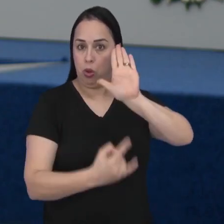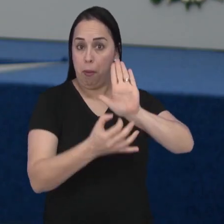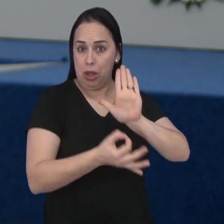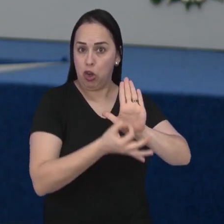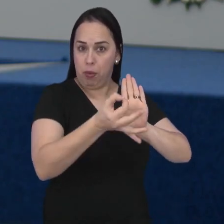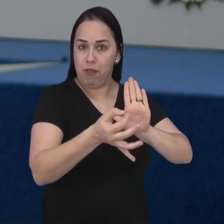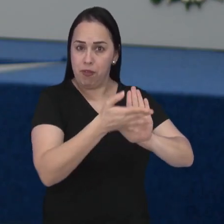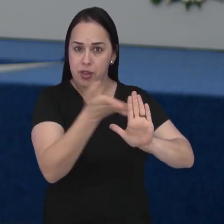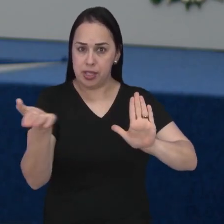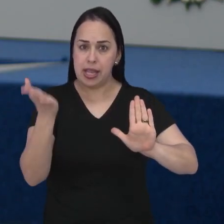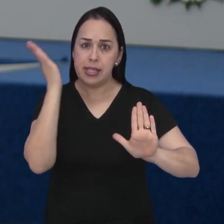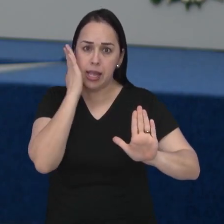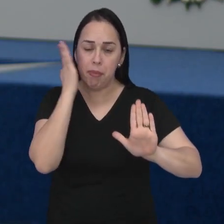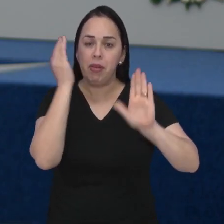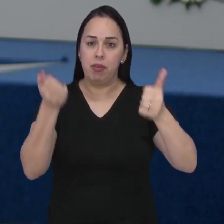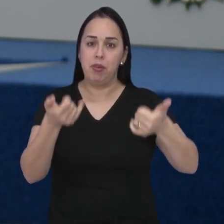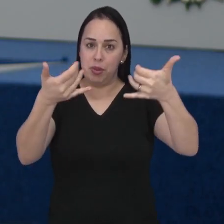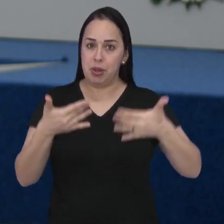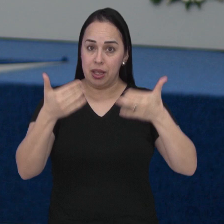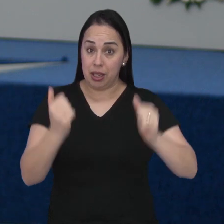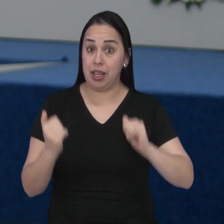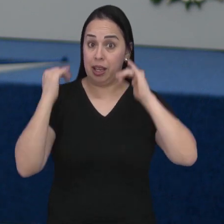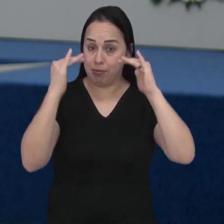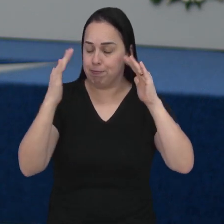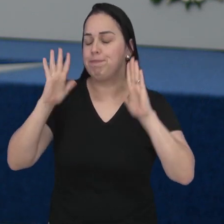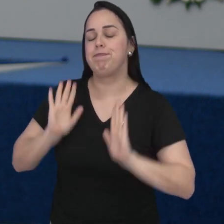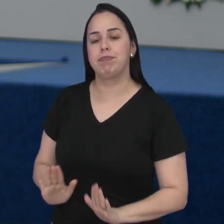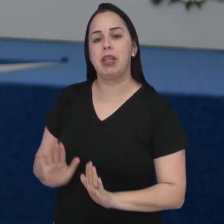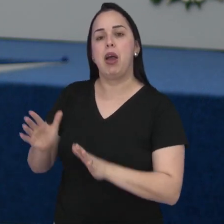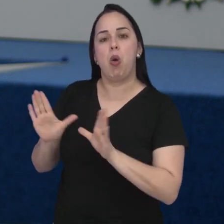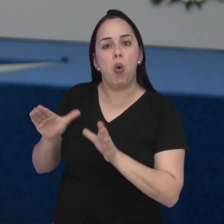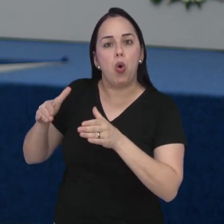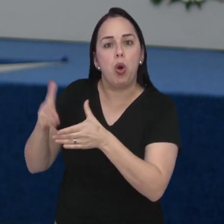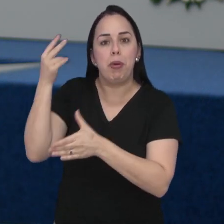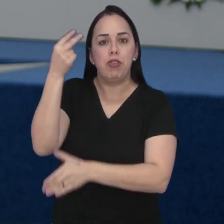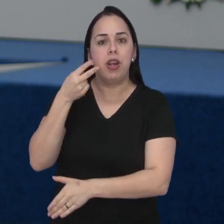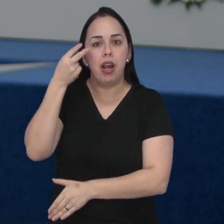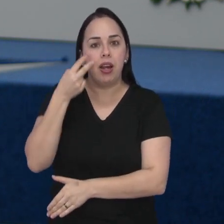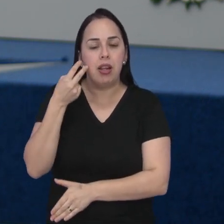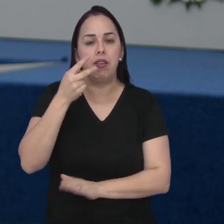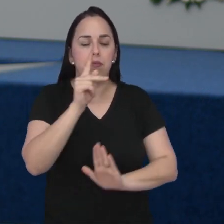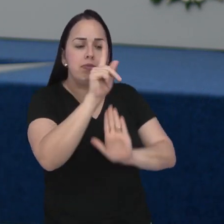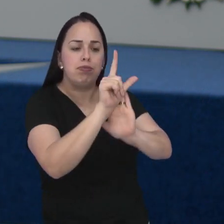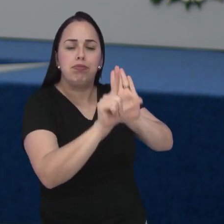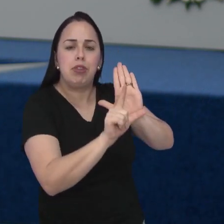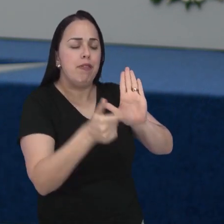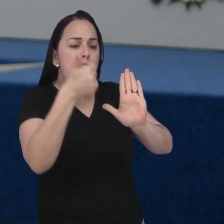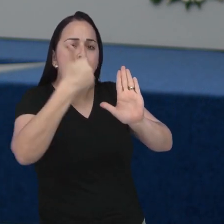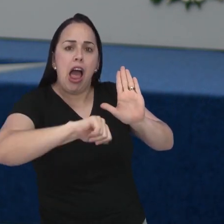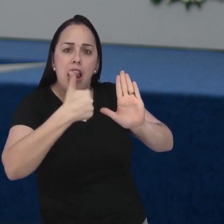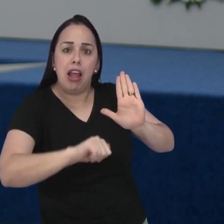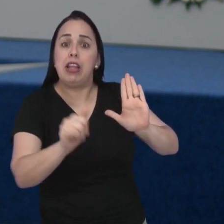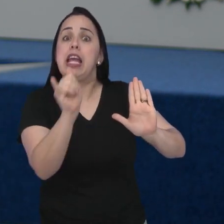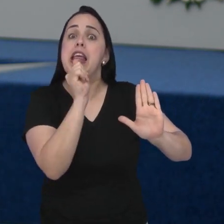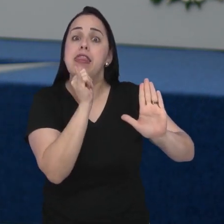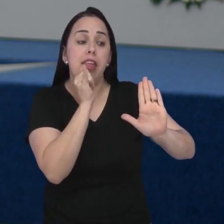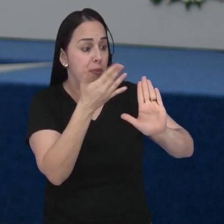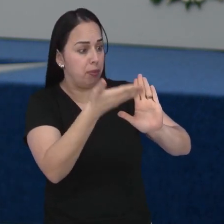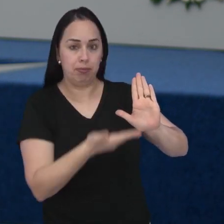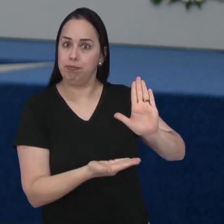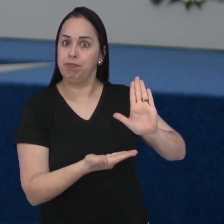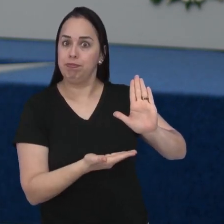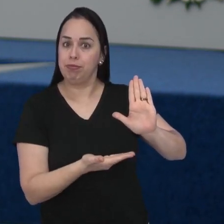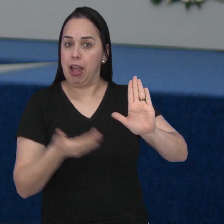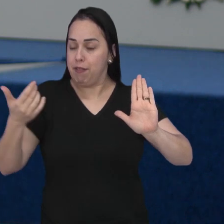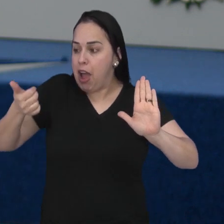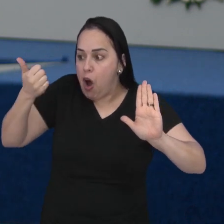Parecer é o pronunciamento ou opinião de uma comissão sobre tudo o que tenha sido analisado por ela, como, por exemplo, os